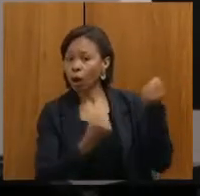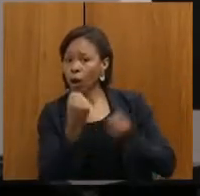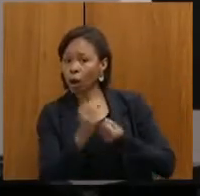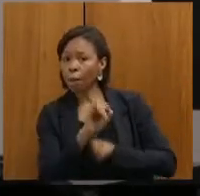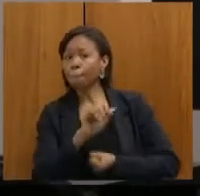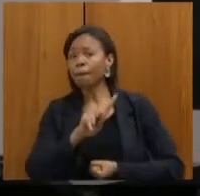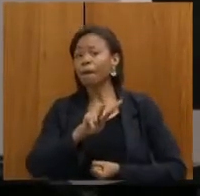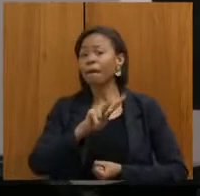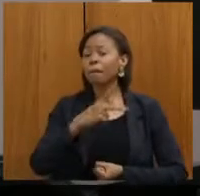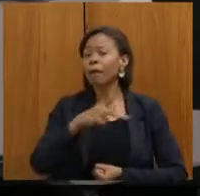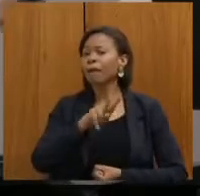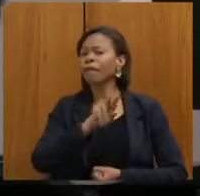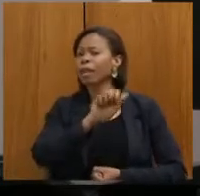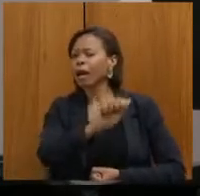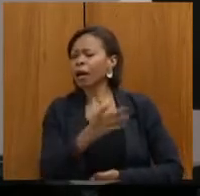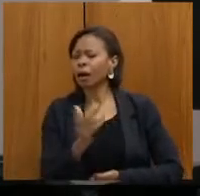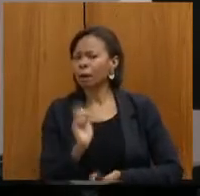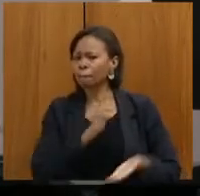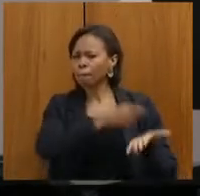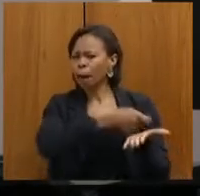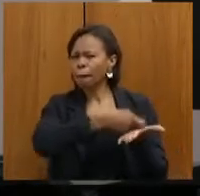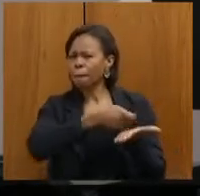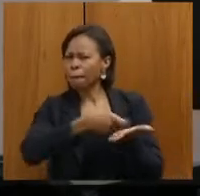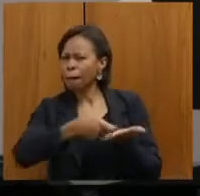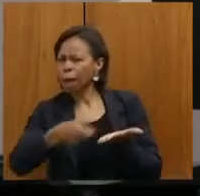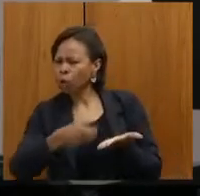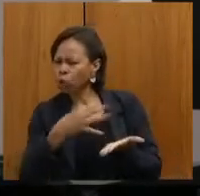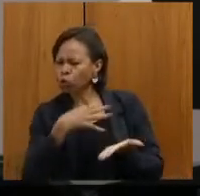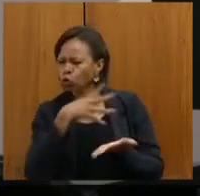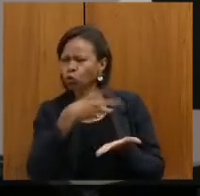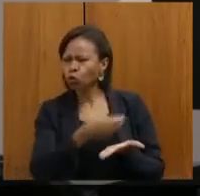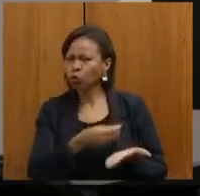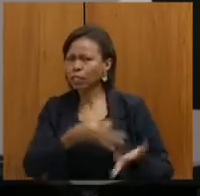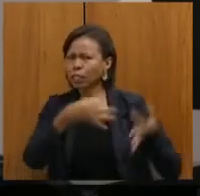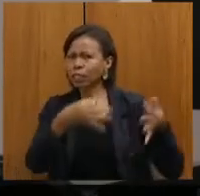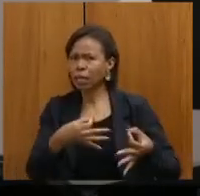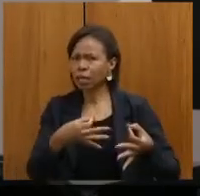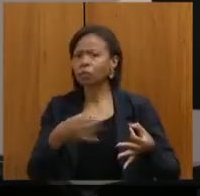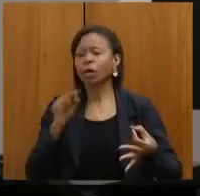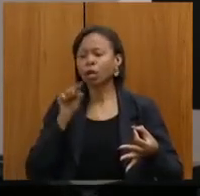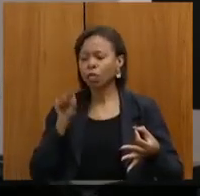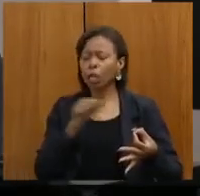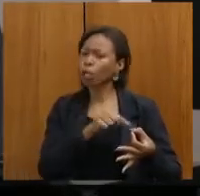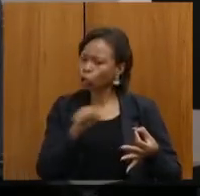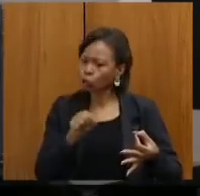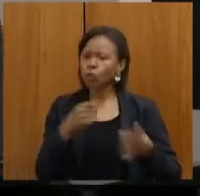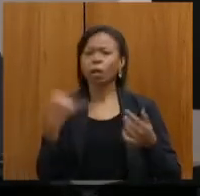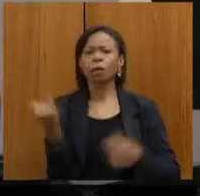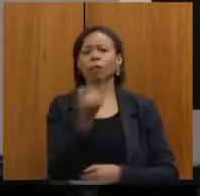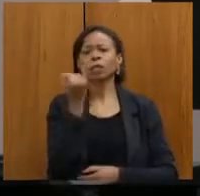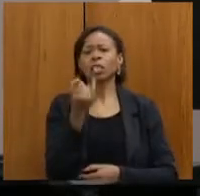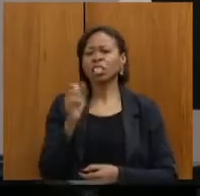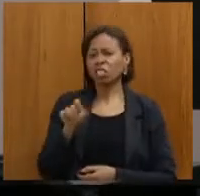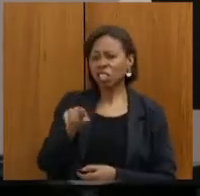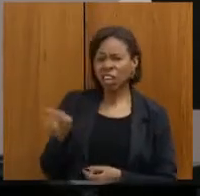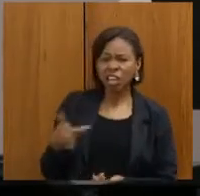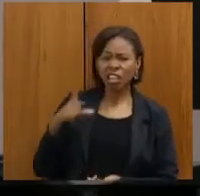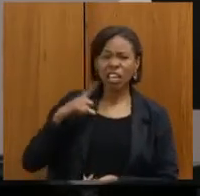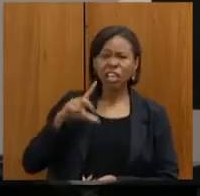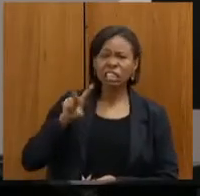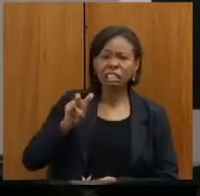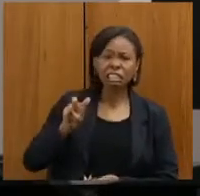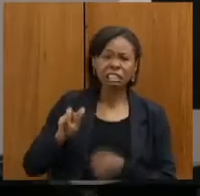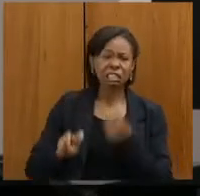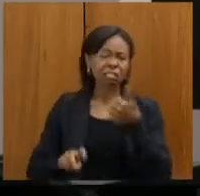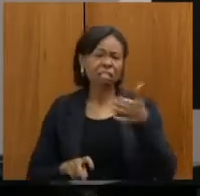carro IPVA o os outros impostos É isso que me importa Zé Alberto se você tem cinco se você tem 10 se você